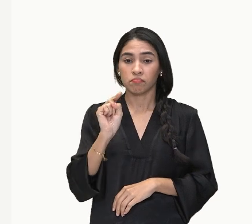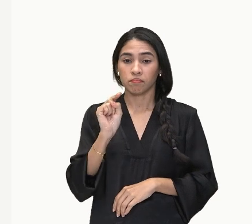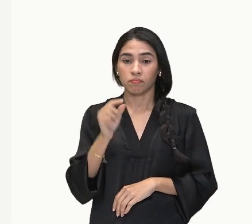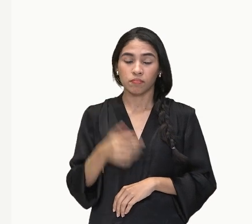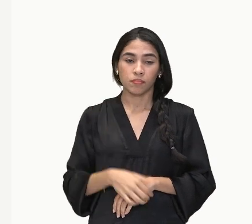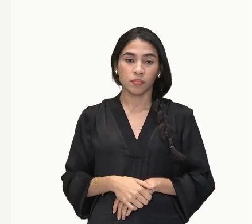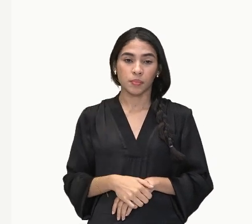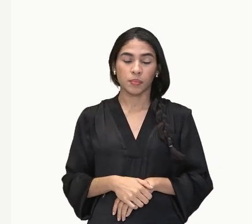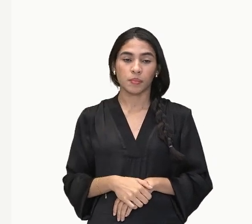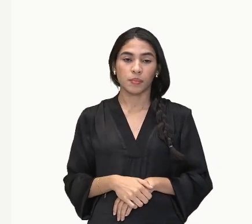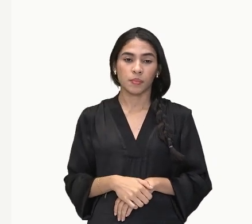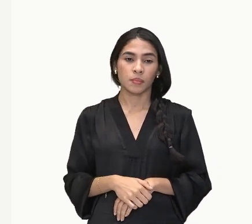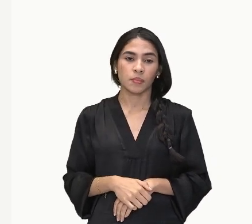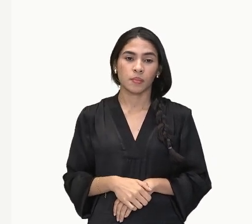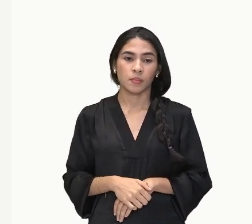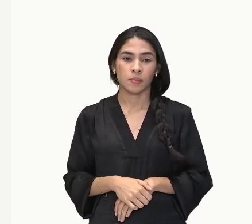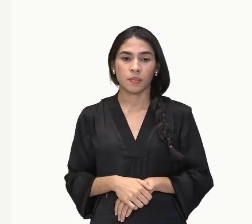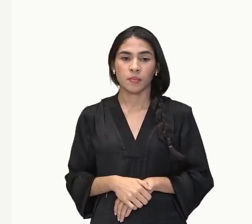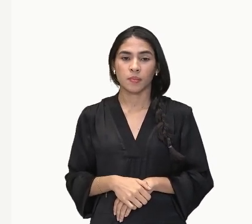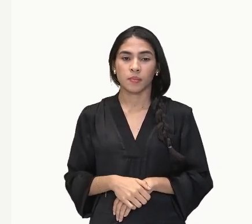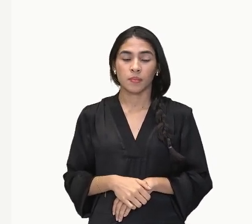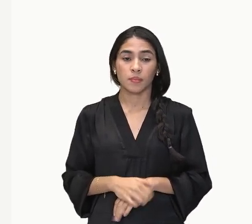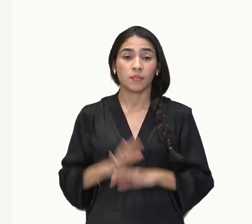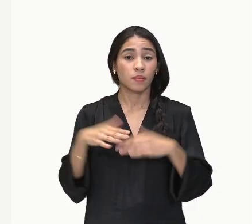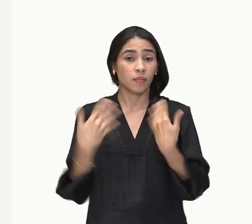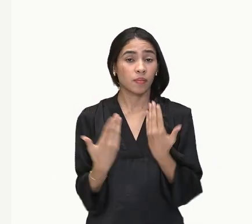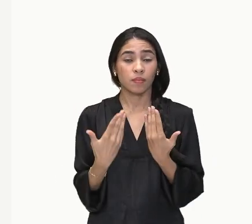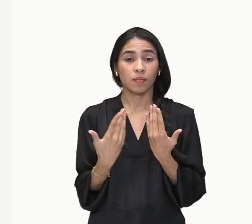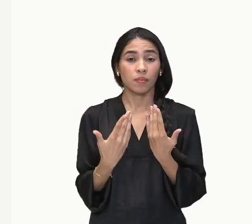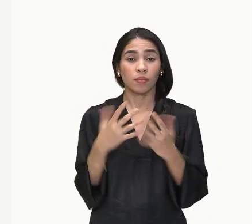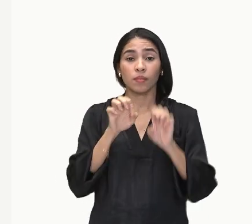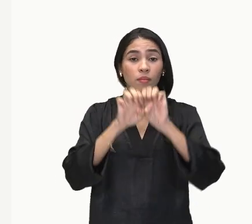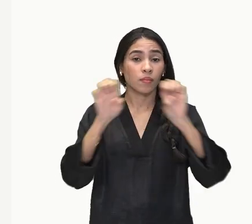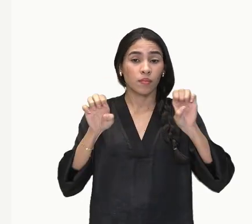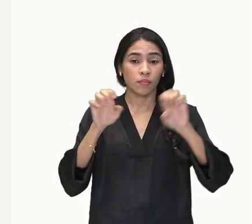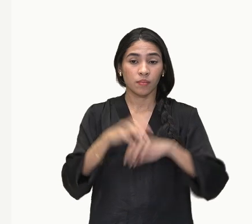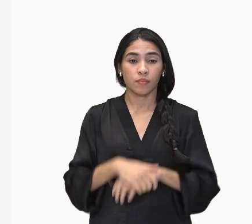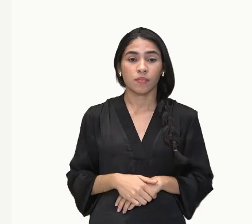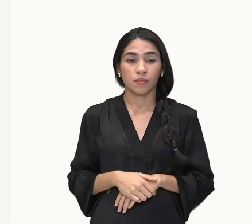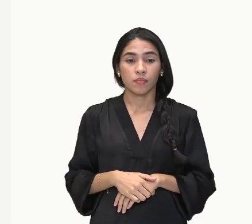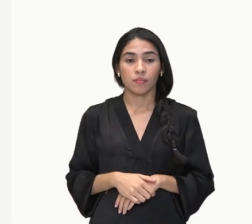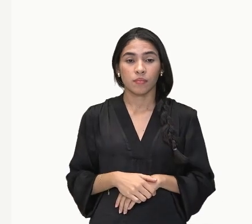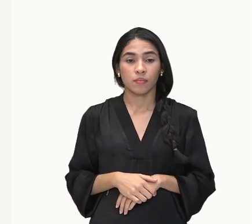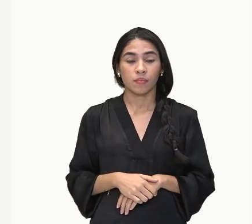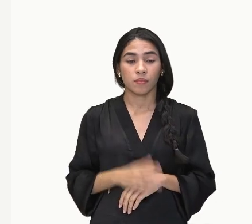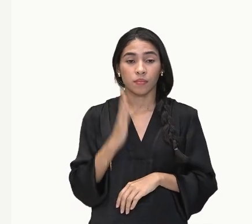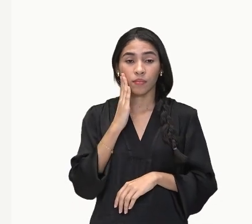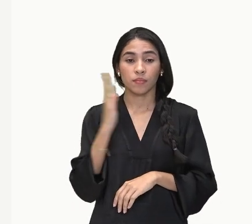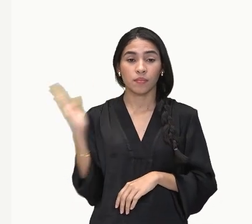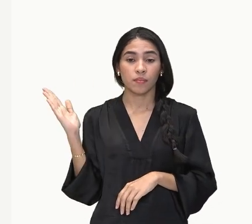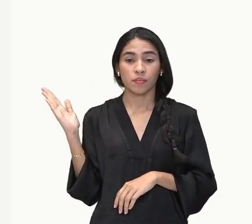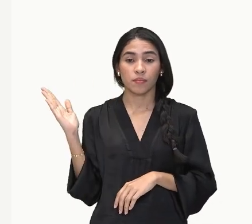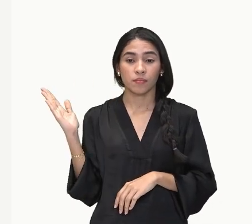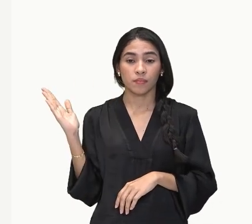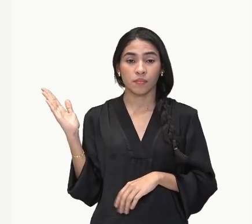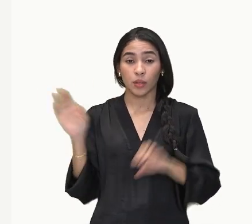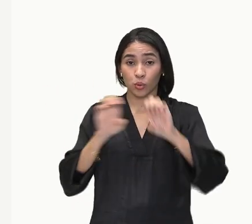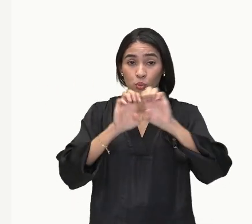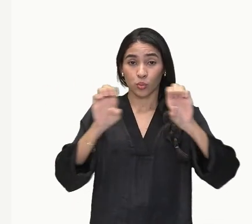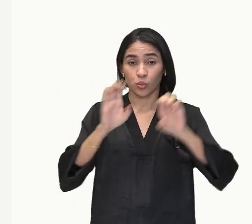segundo, né? Então, qual é a minha fórmula? Energia cinética é